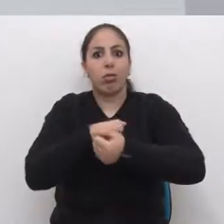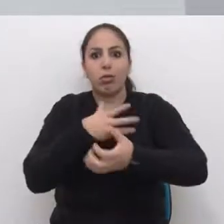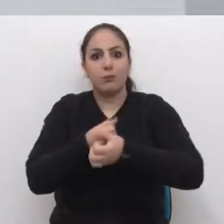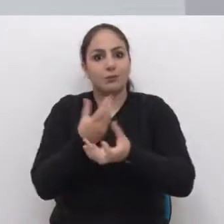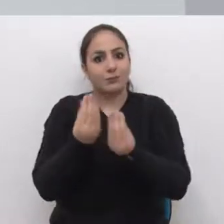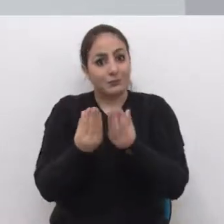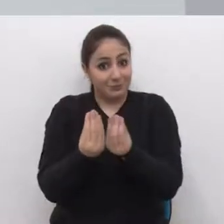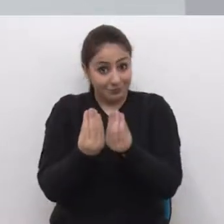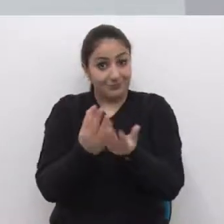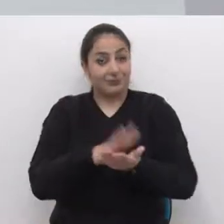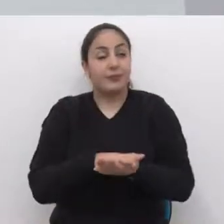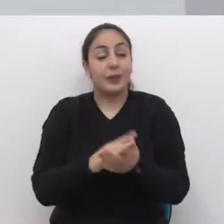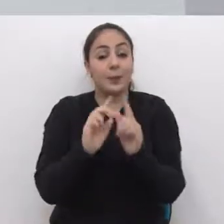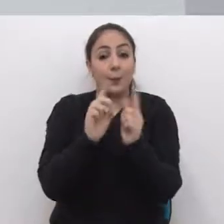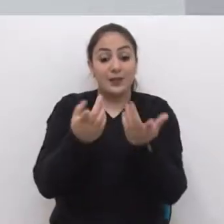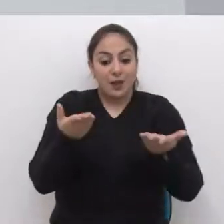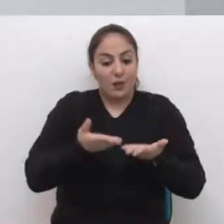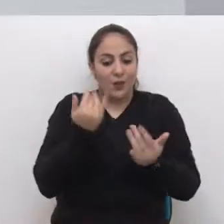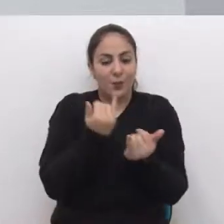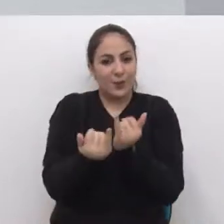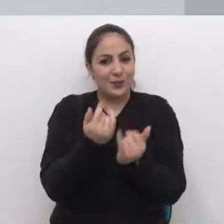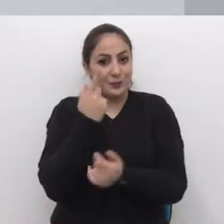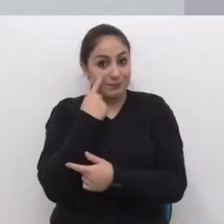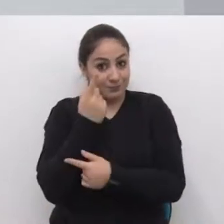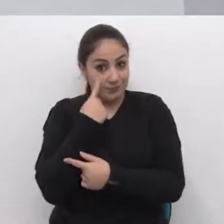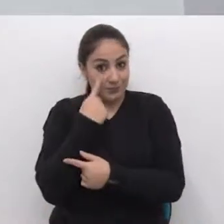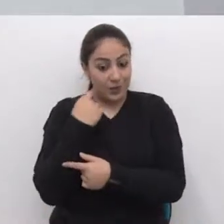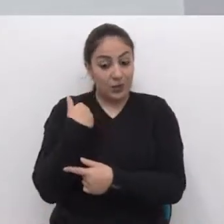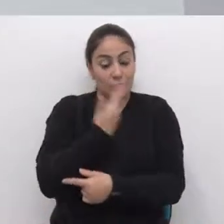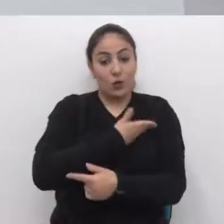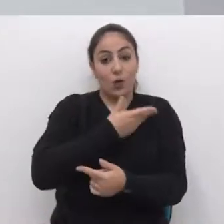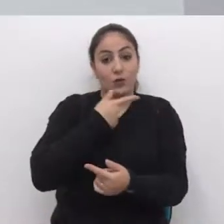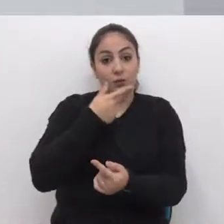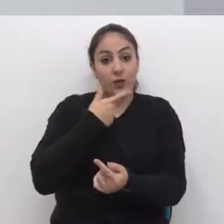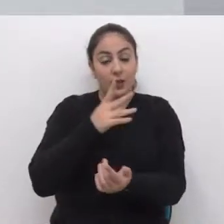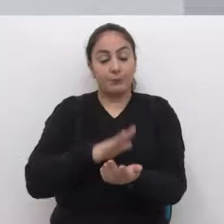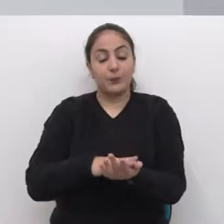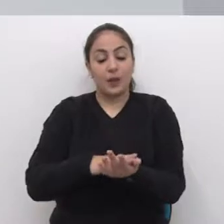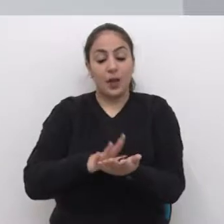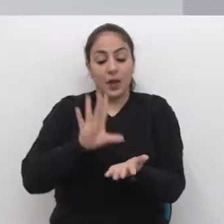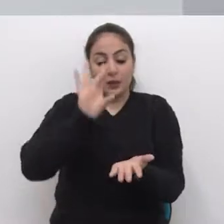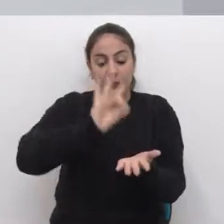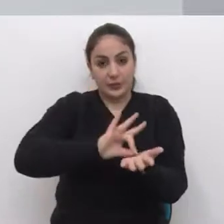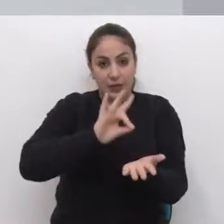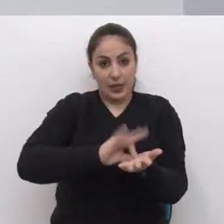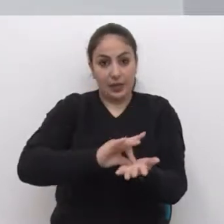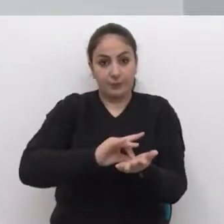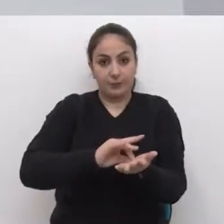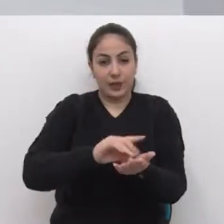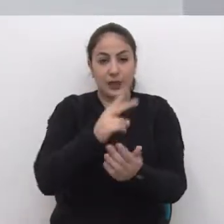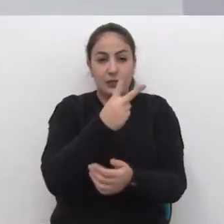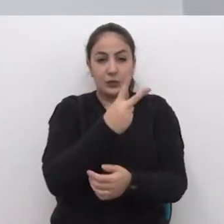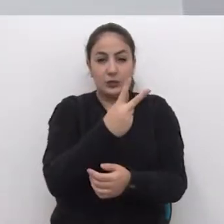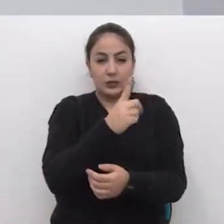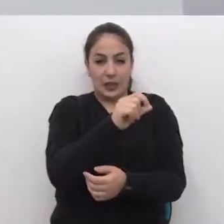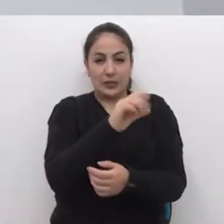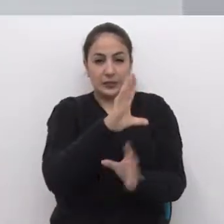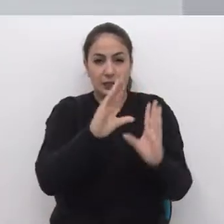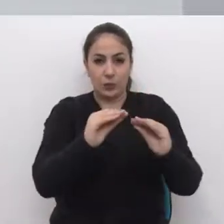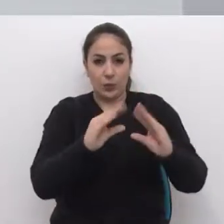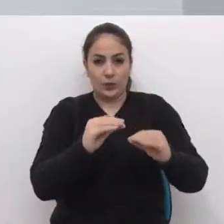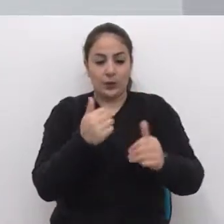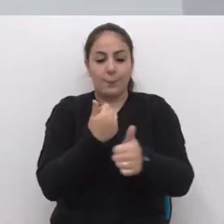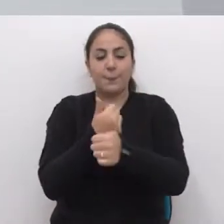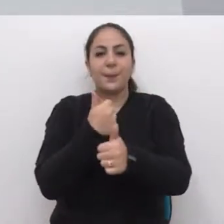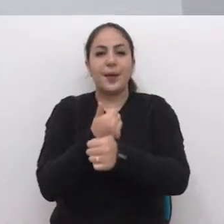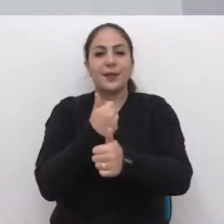caos mesmo. Agora, por exemplo, nós determinar que às 22 horas da noite, durante a semana, os semáforos que existem aqui,